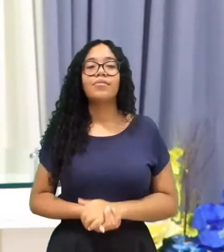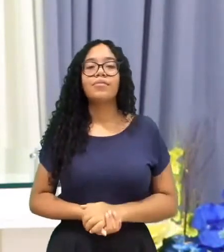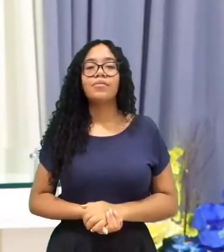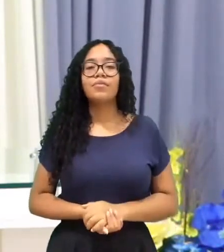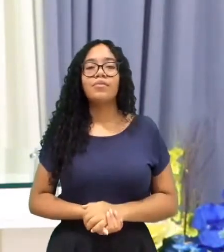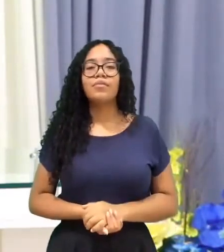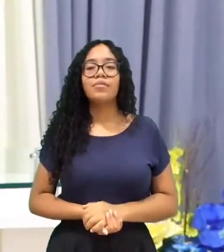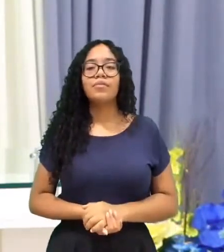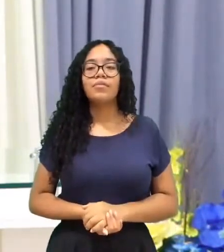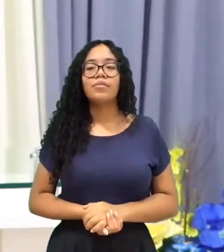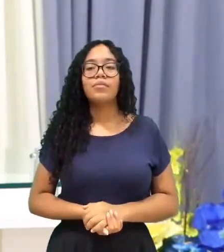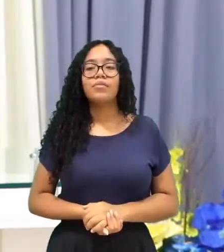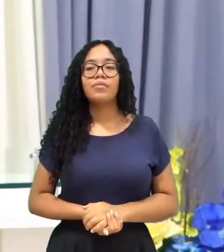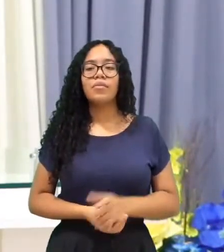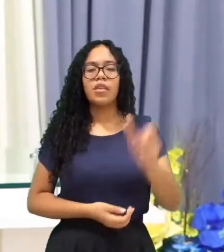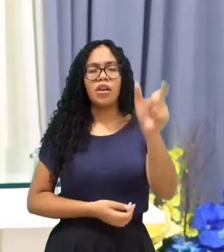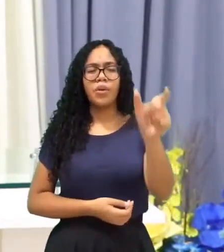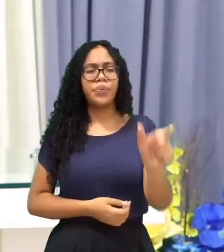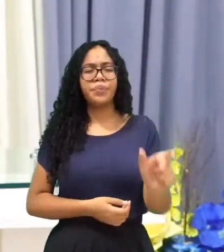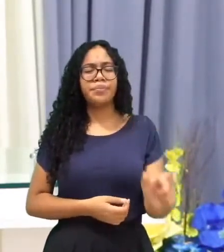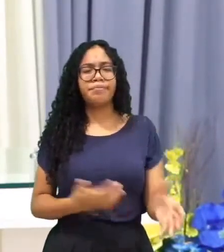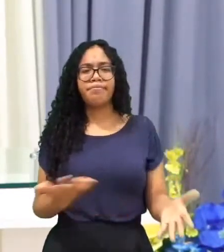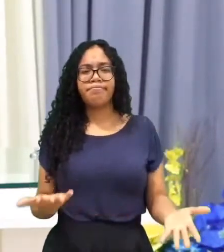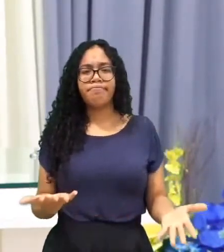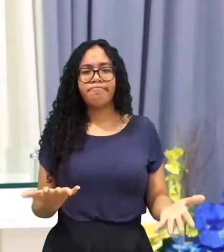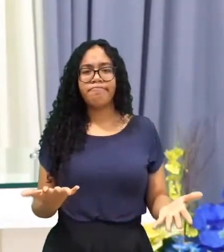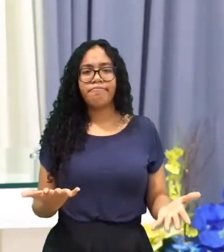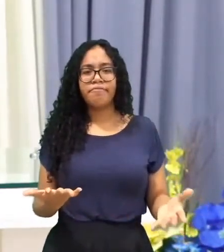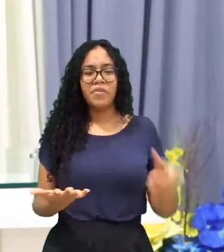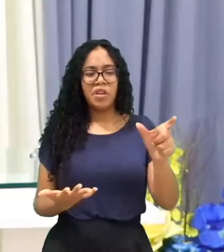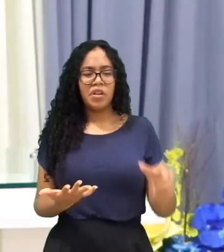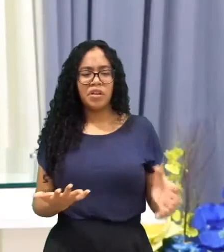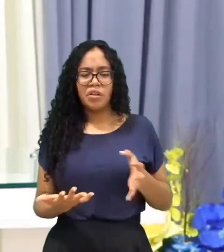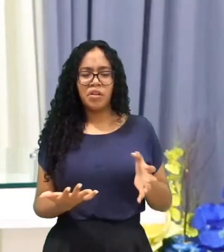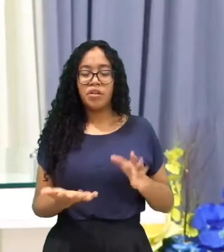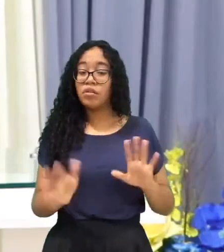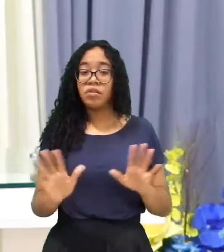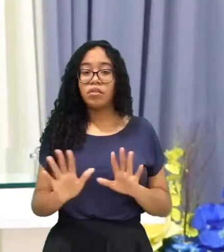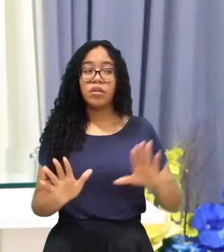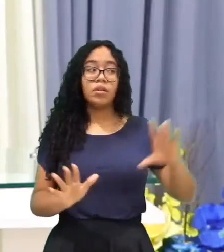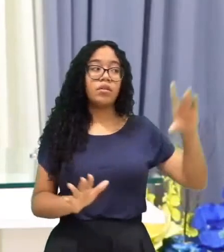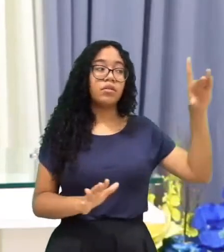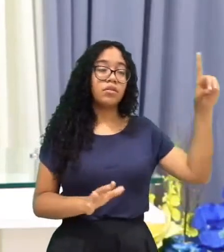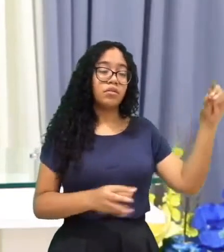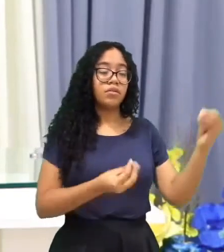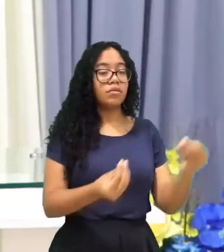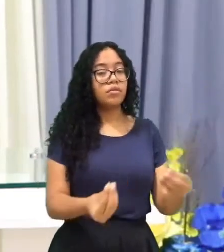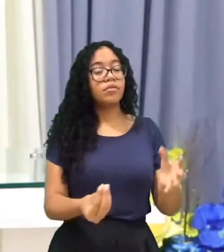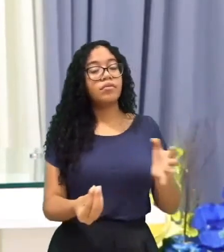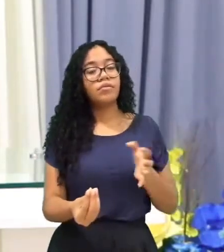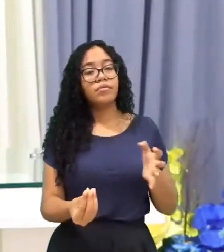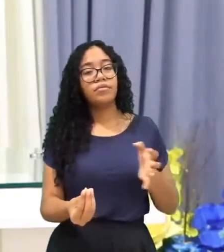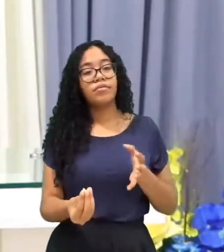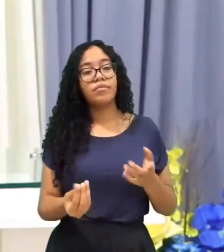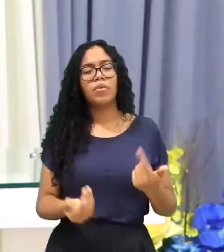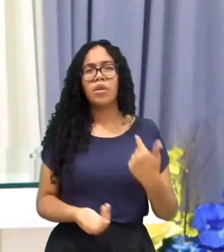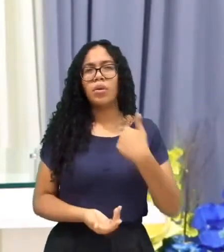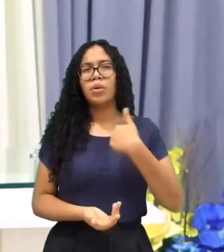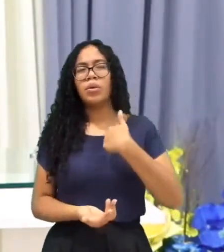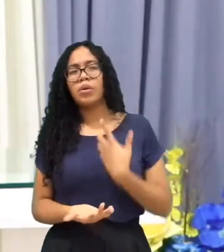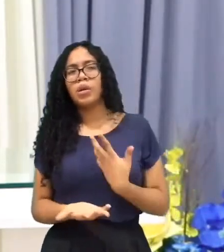de Jacó que fazia prosperar. Logo, eu não preciso, para crescer na